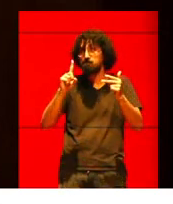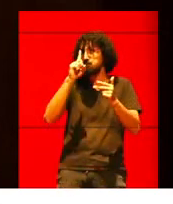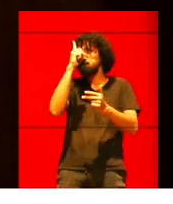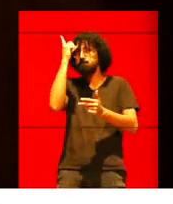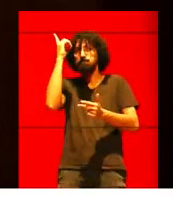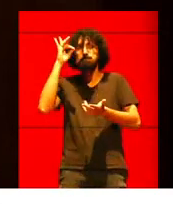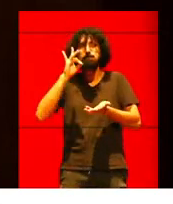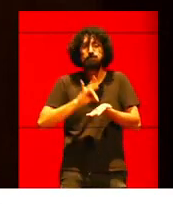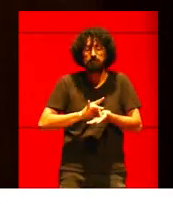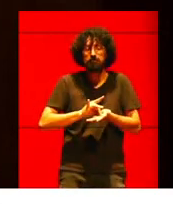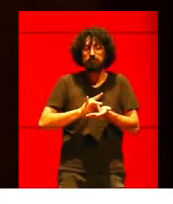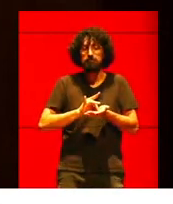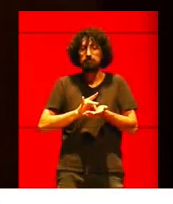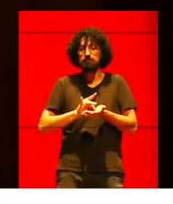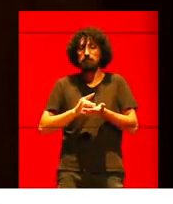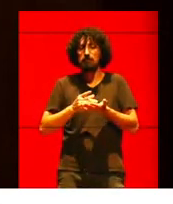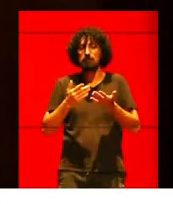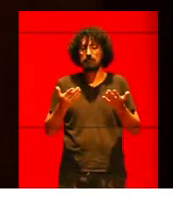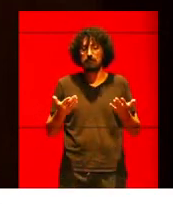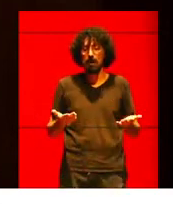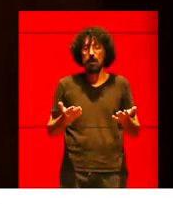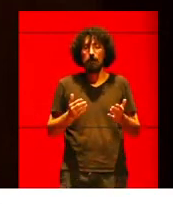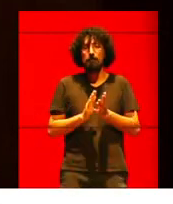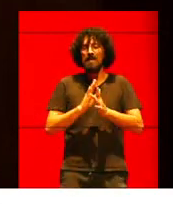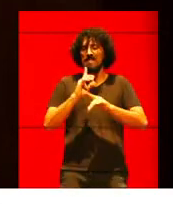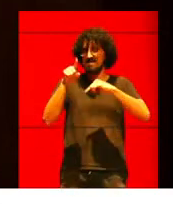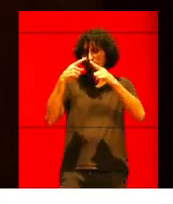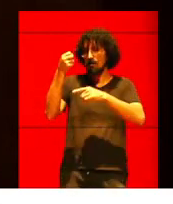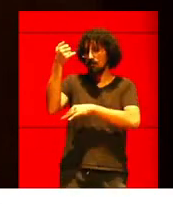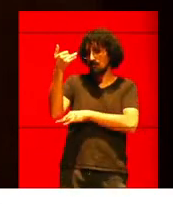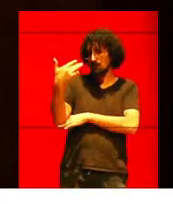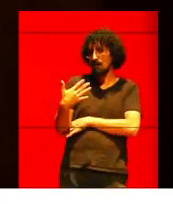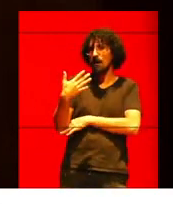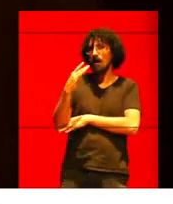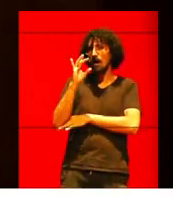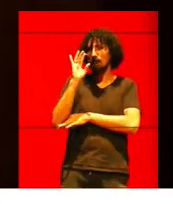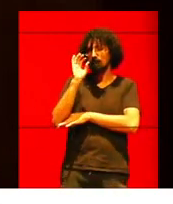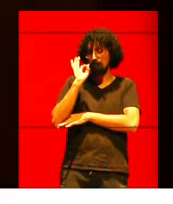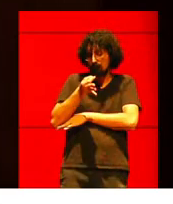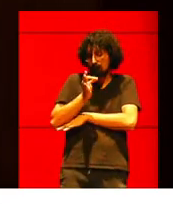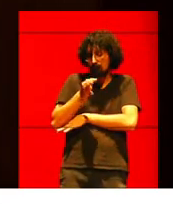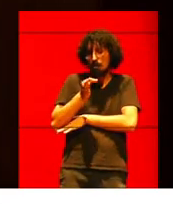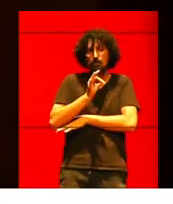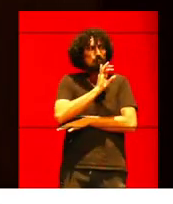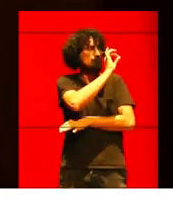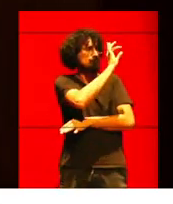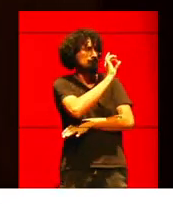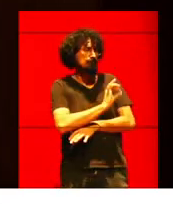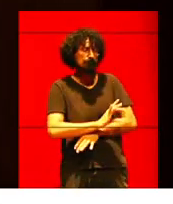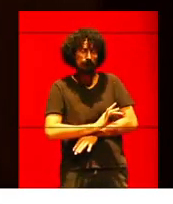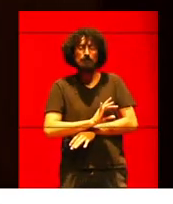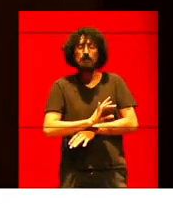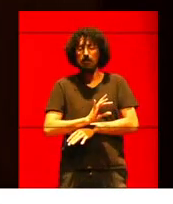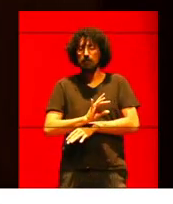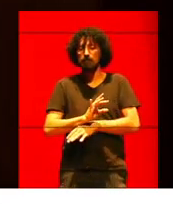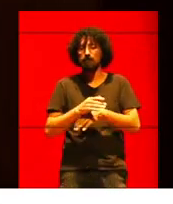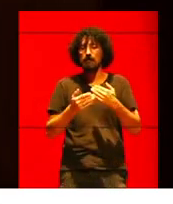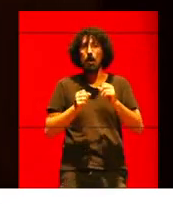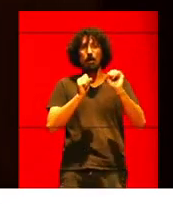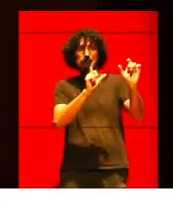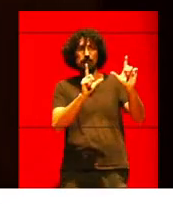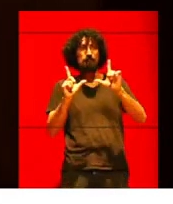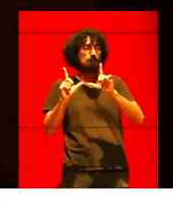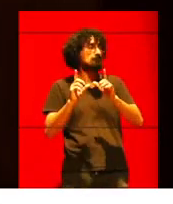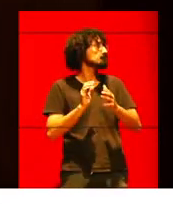antropofagia. Vou falar mais deles, mais tarde para vocês, um pouquinho, nos meus finais da aula, de quem são esses caras. Por quê? Passa, por favor, meu slide